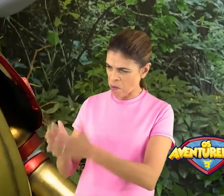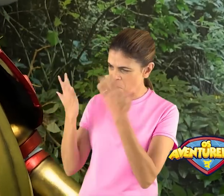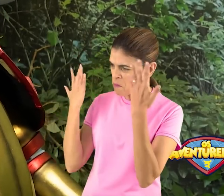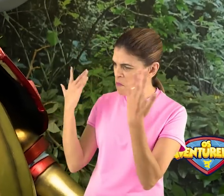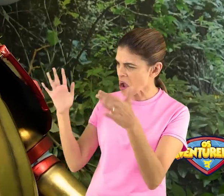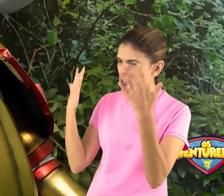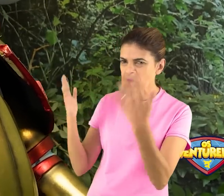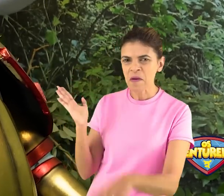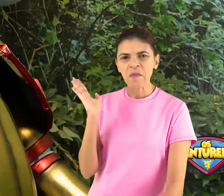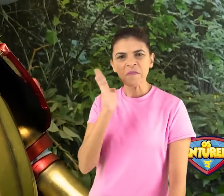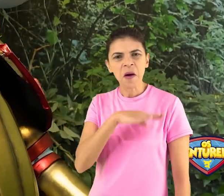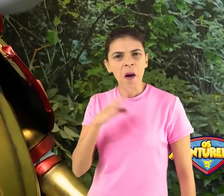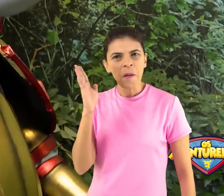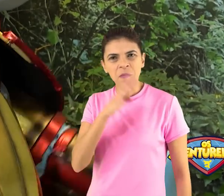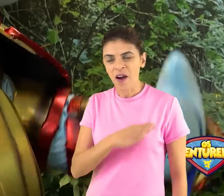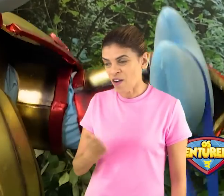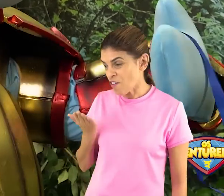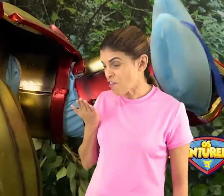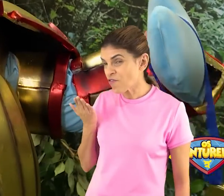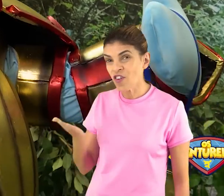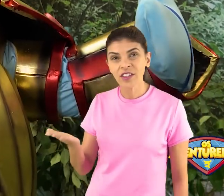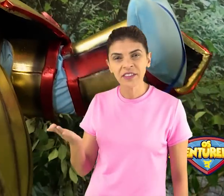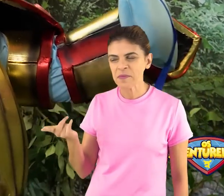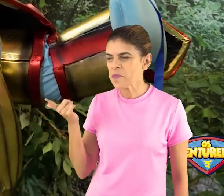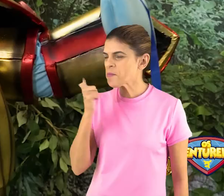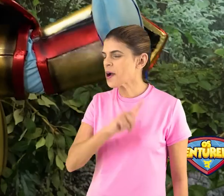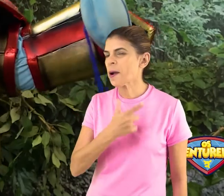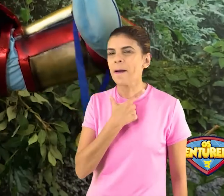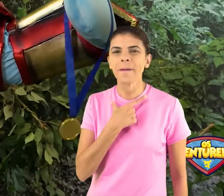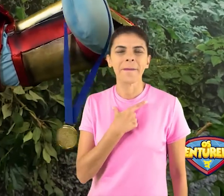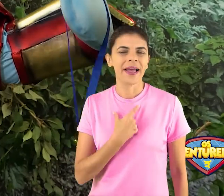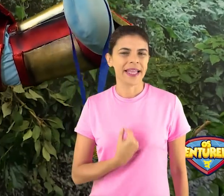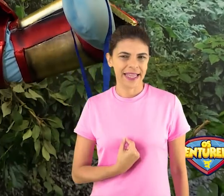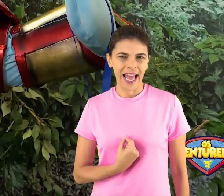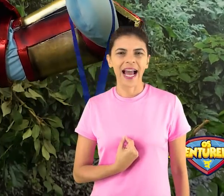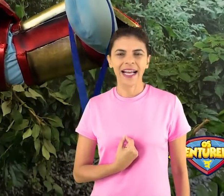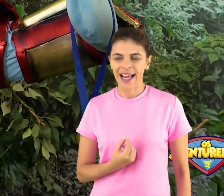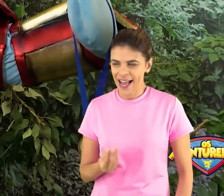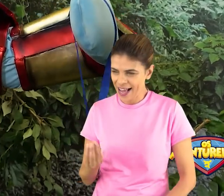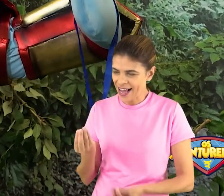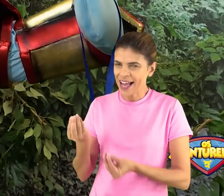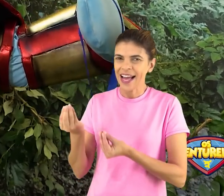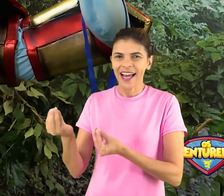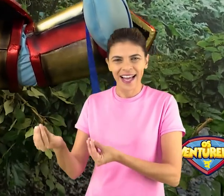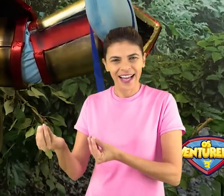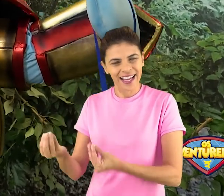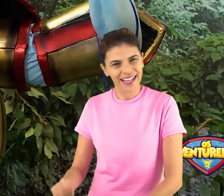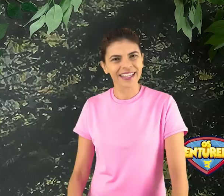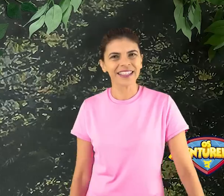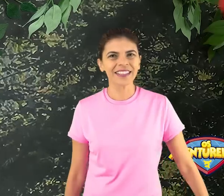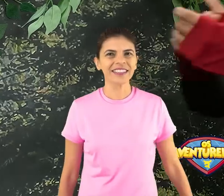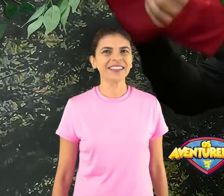Parabéns, Doutor Mau Mau! Você merece uma medalha!